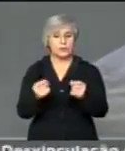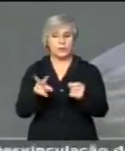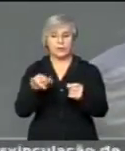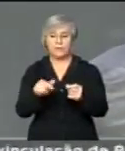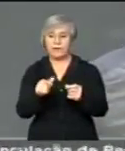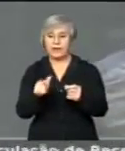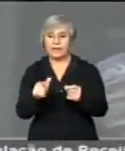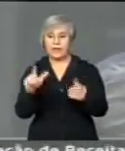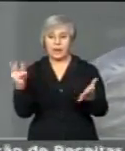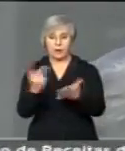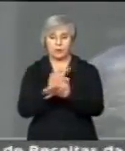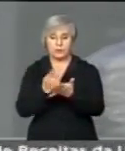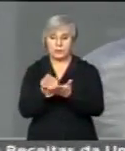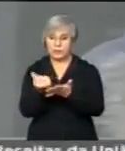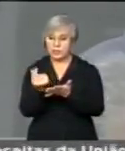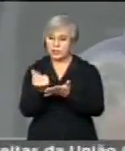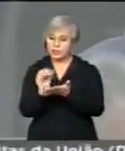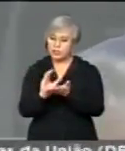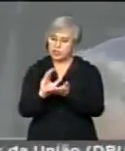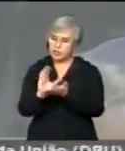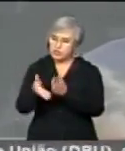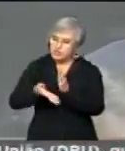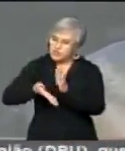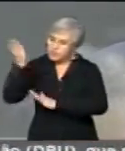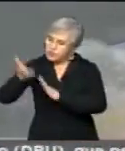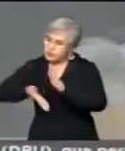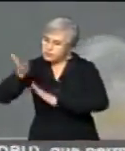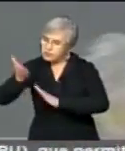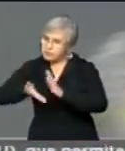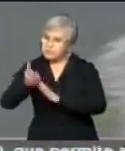capitais e, consequentemente,